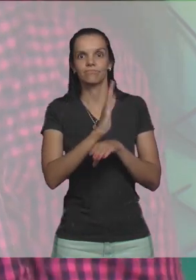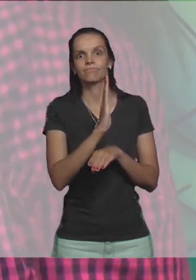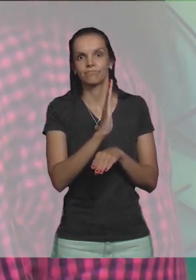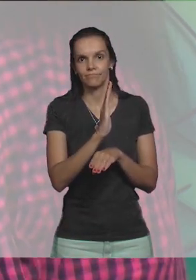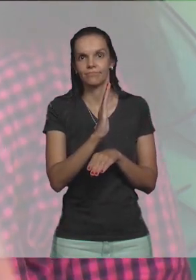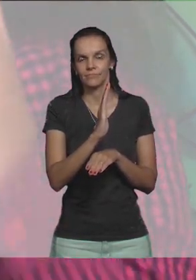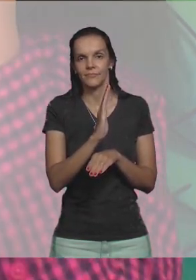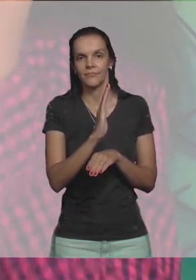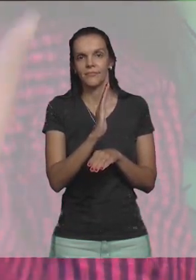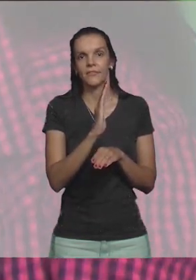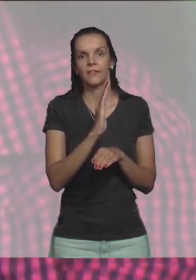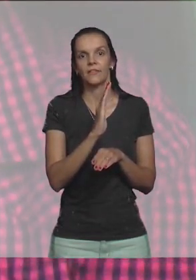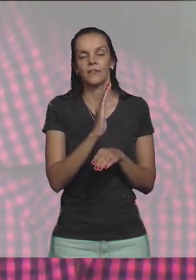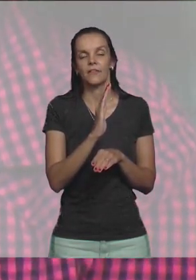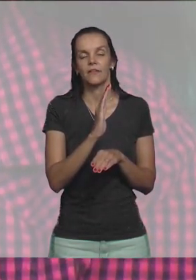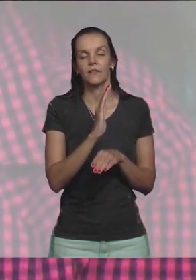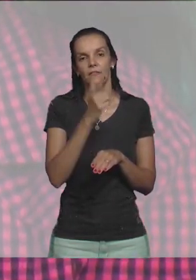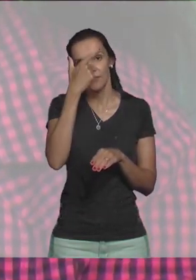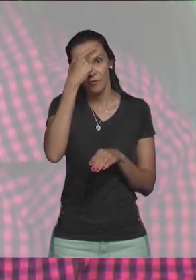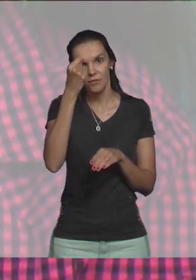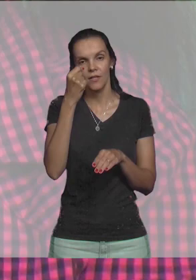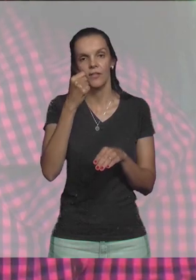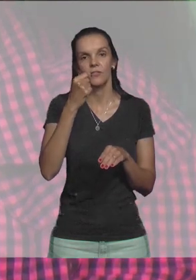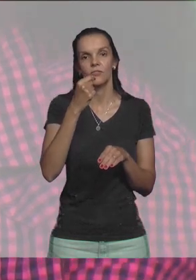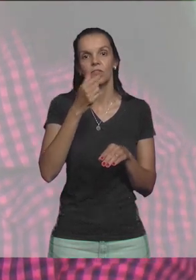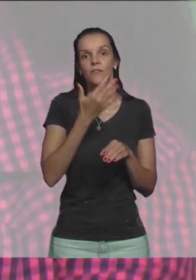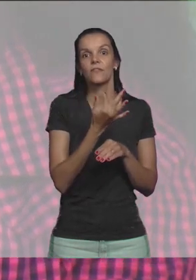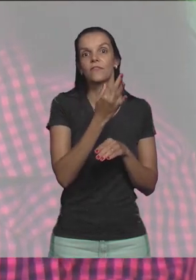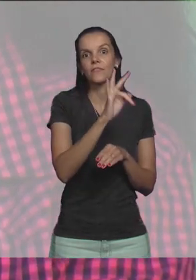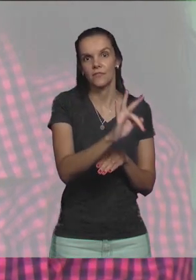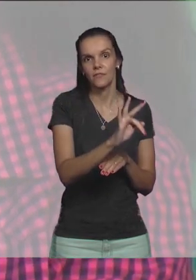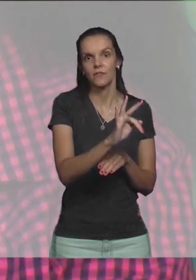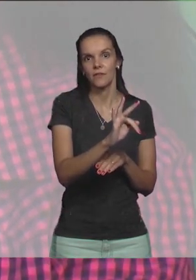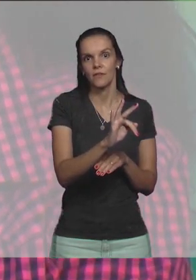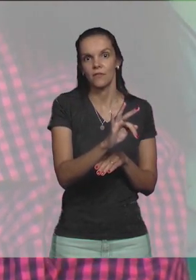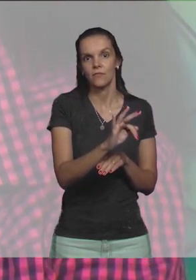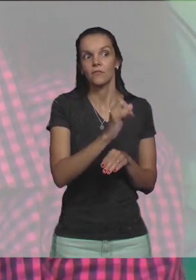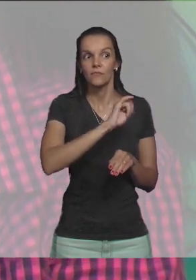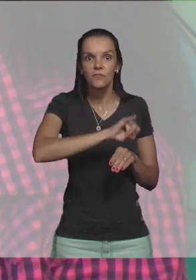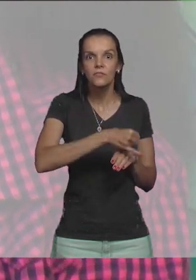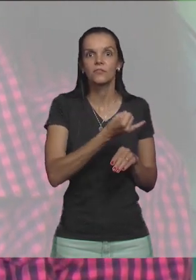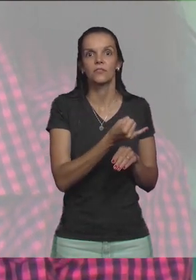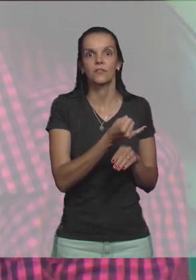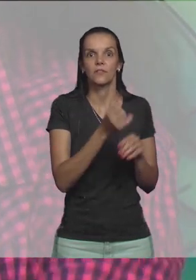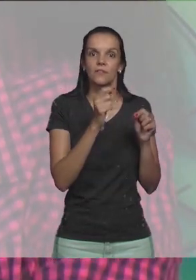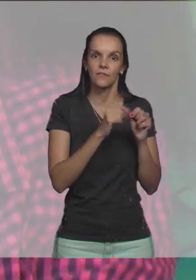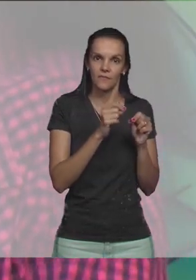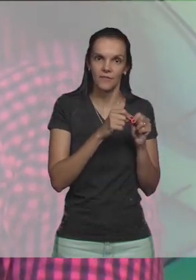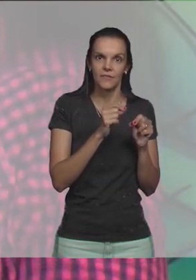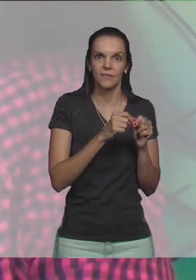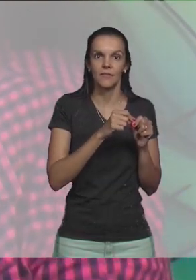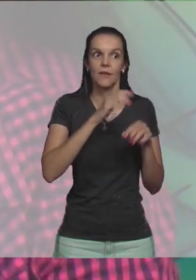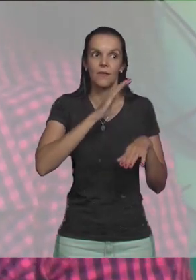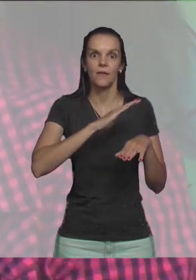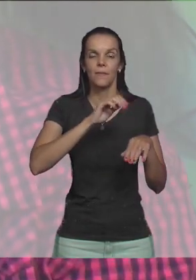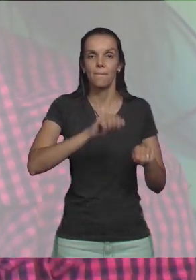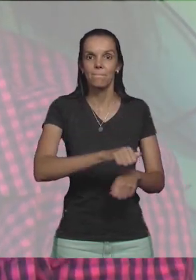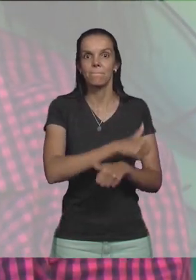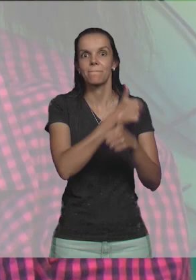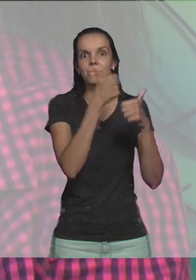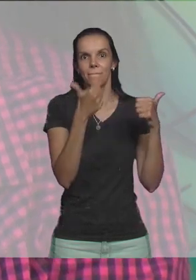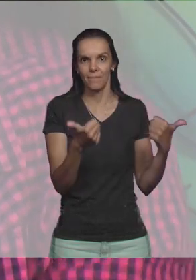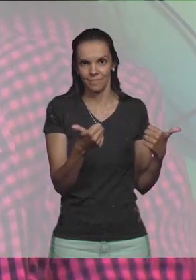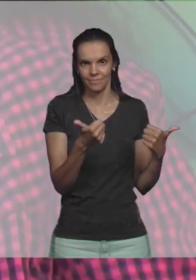forte, não tinha, porque não tem explicação. Sabe, você já está na frente. E quem tem chance de fazer um cursinho, é lógico que vai estar mais na